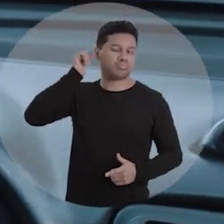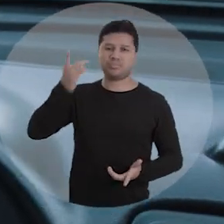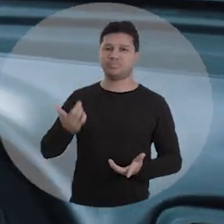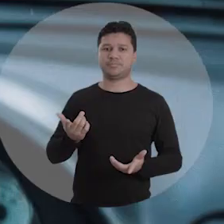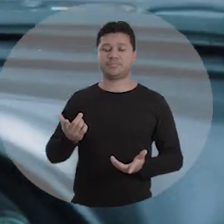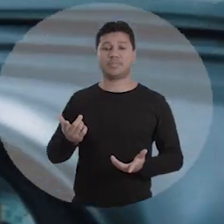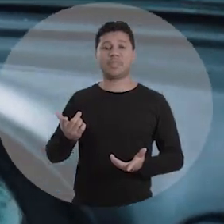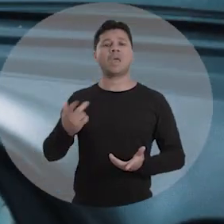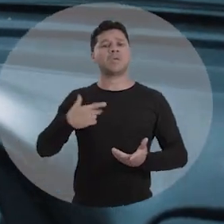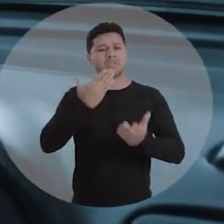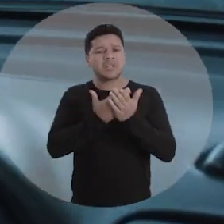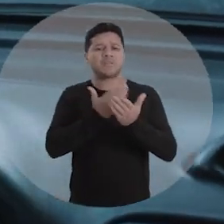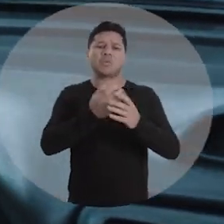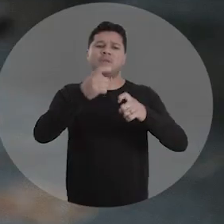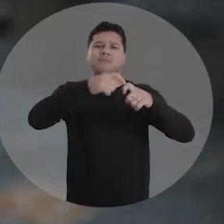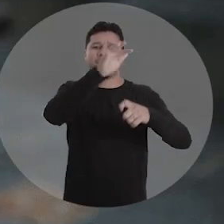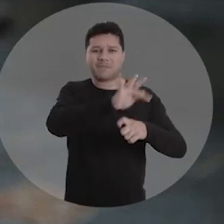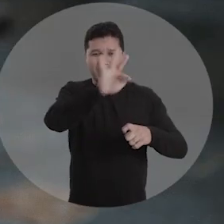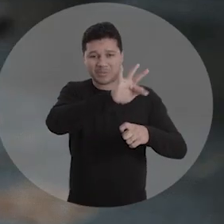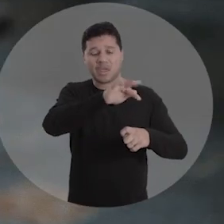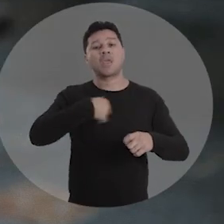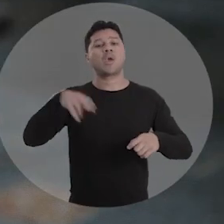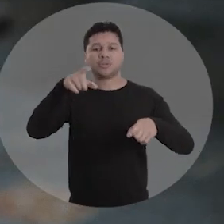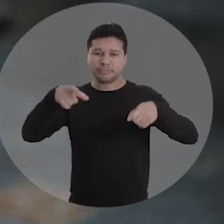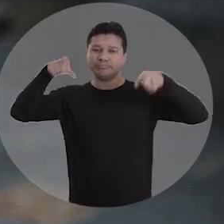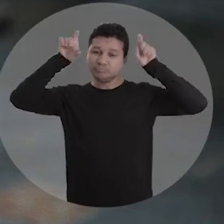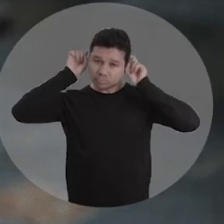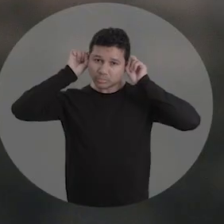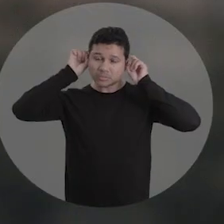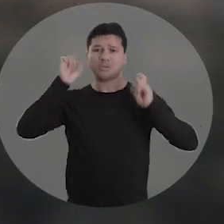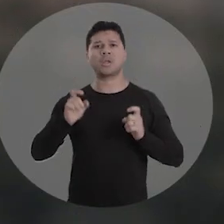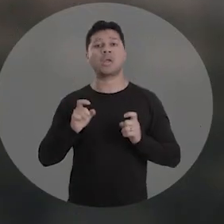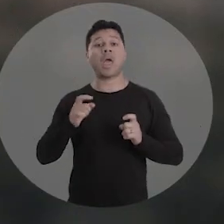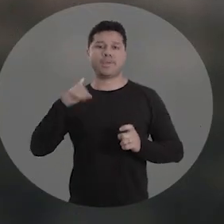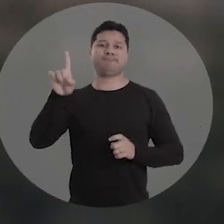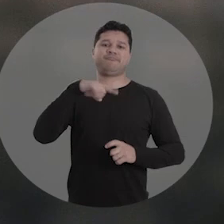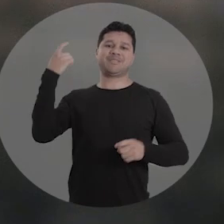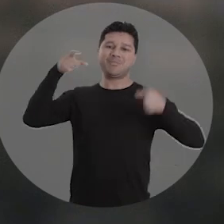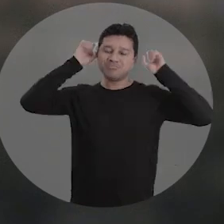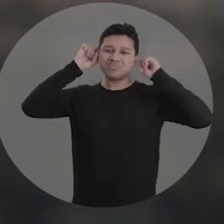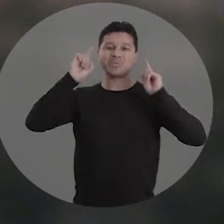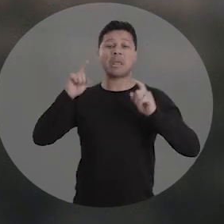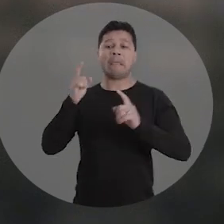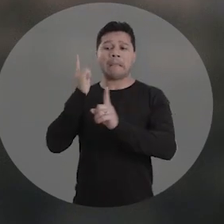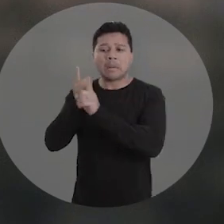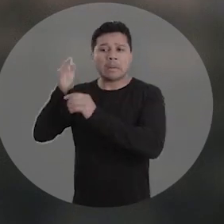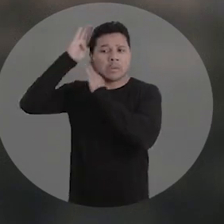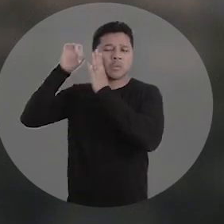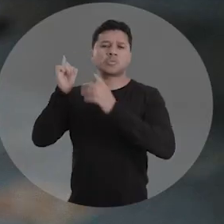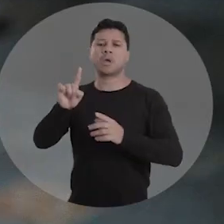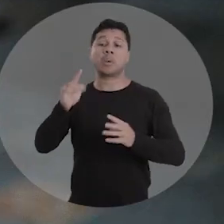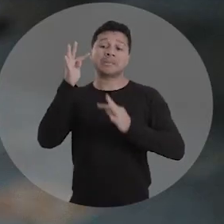silva eu já estava fazendo faculdade de medicina e comecei a usar o aparelho então bilateral esse foi o erro para mim não foi diagnóstico e